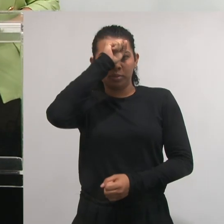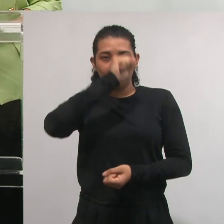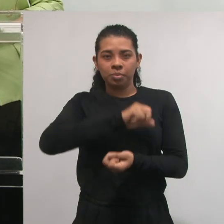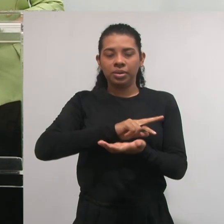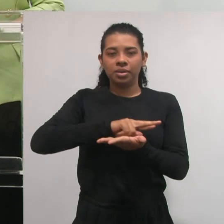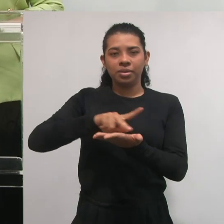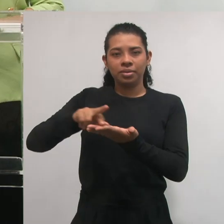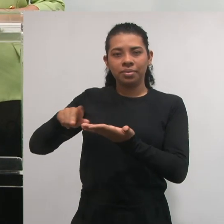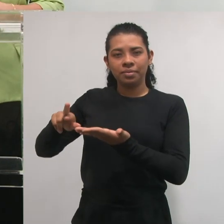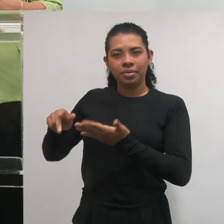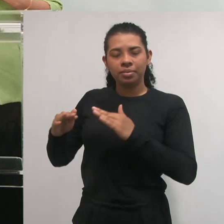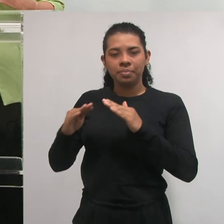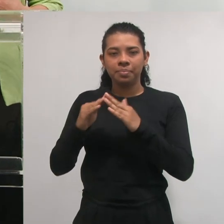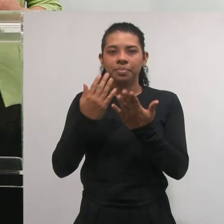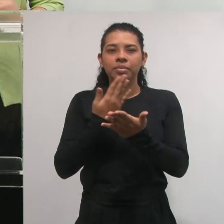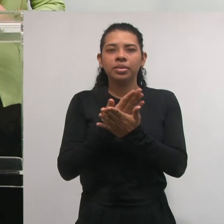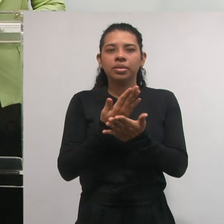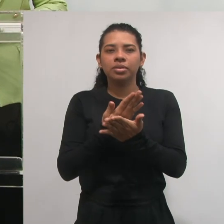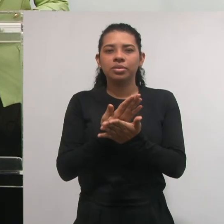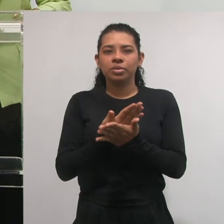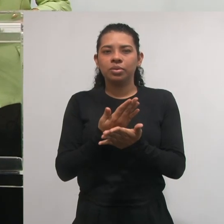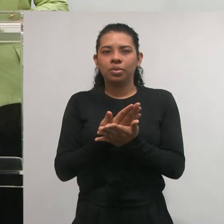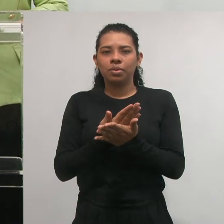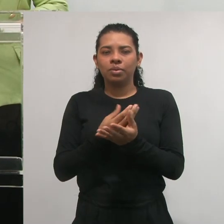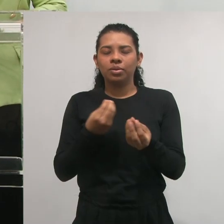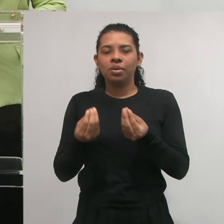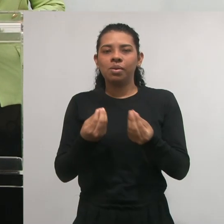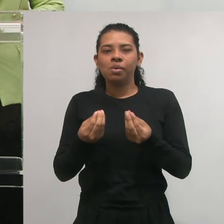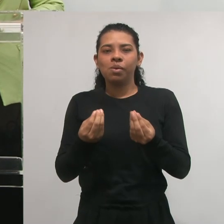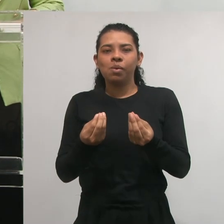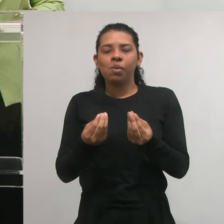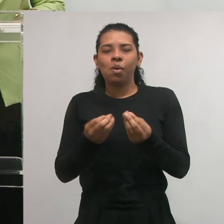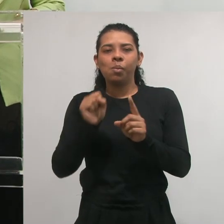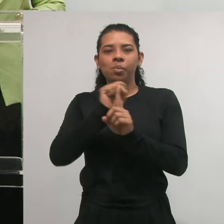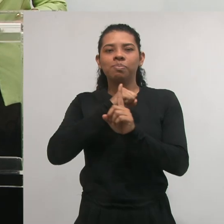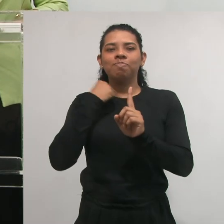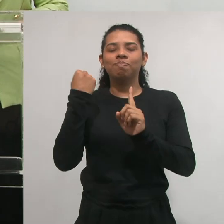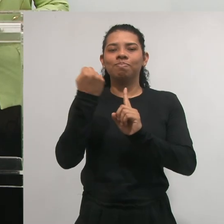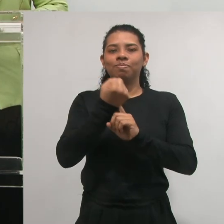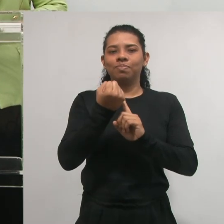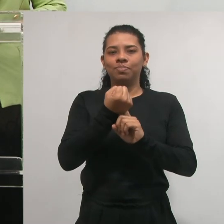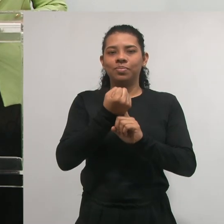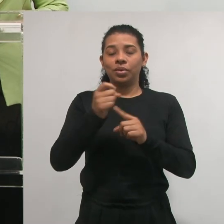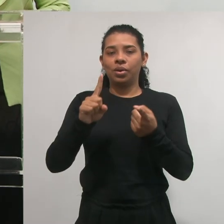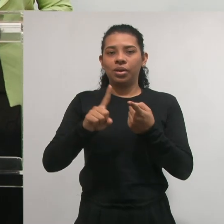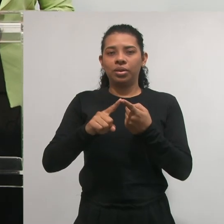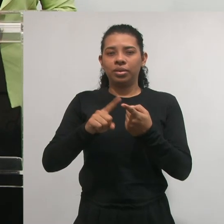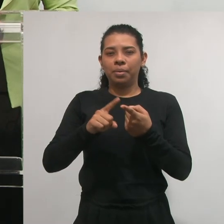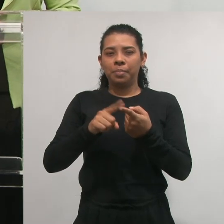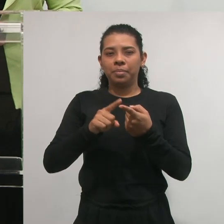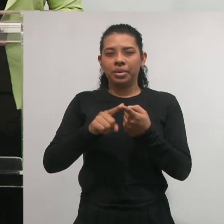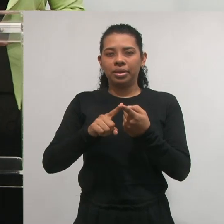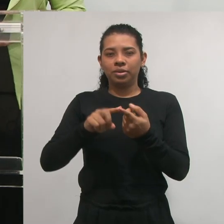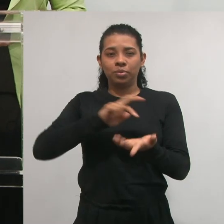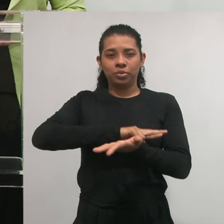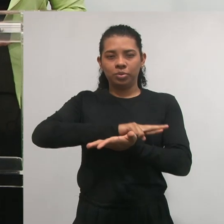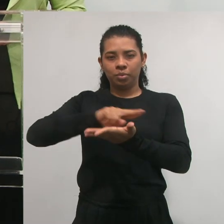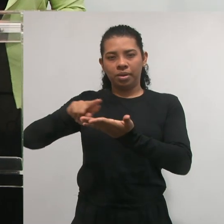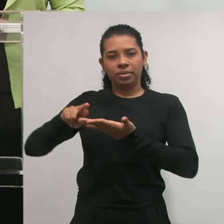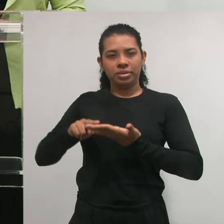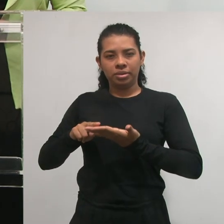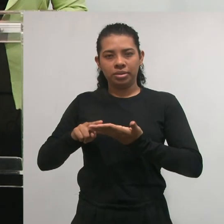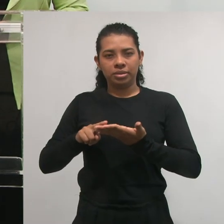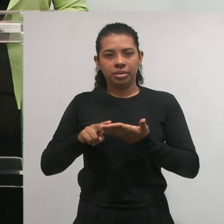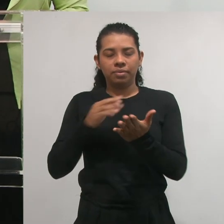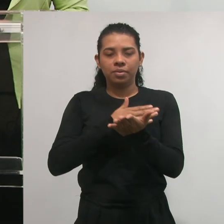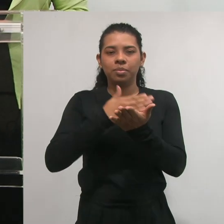na escola, a ressignificação das relações sociais e étnico-raciais. A nossa reflexão